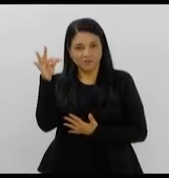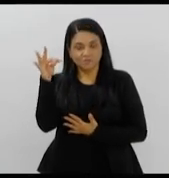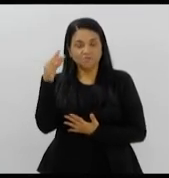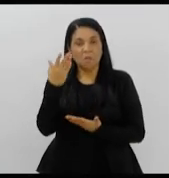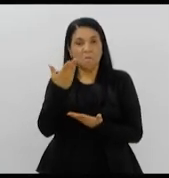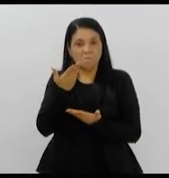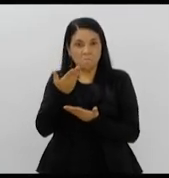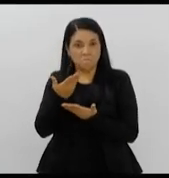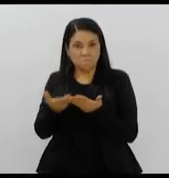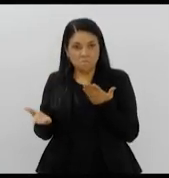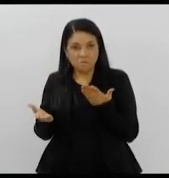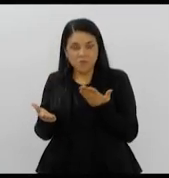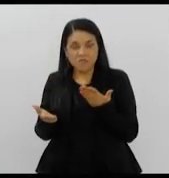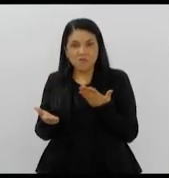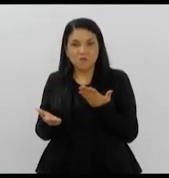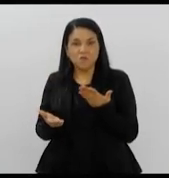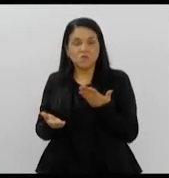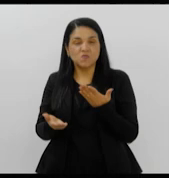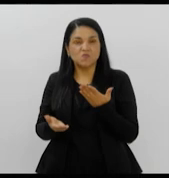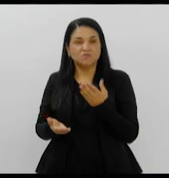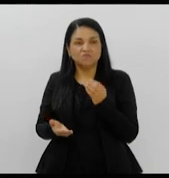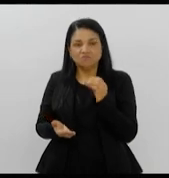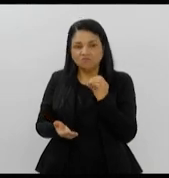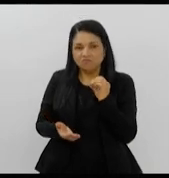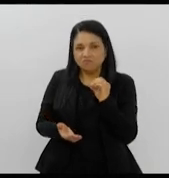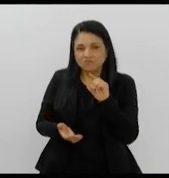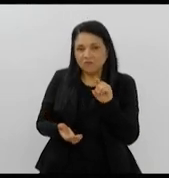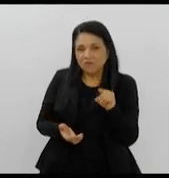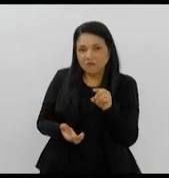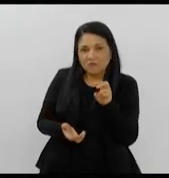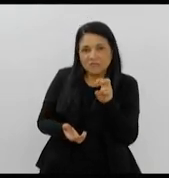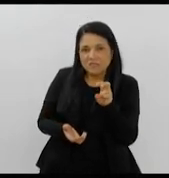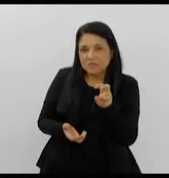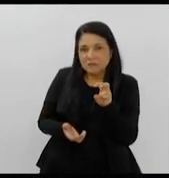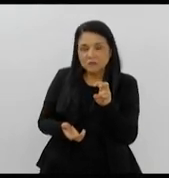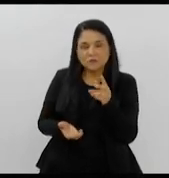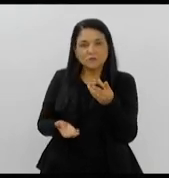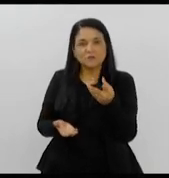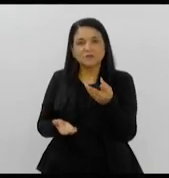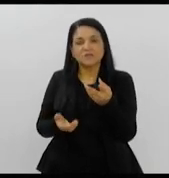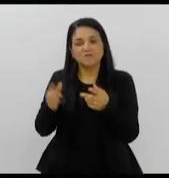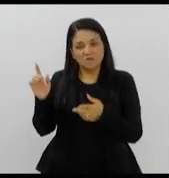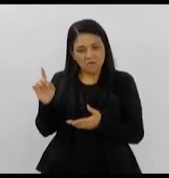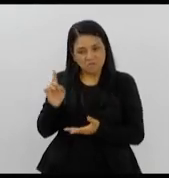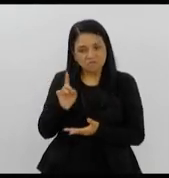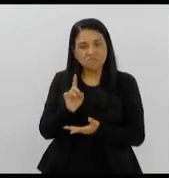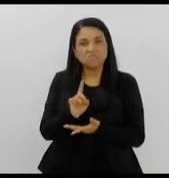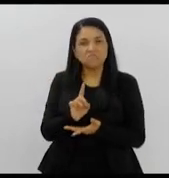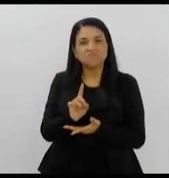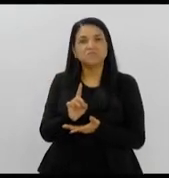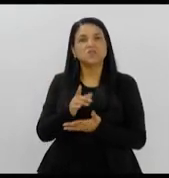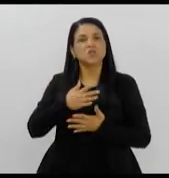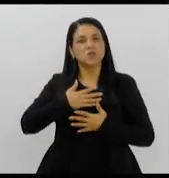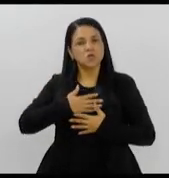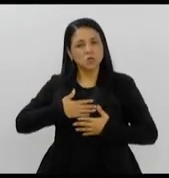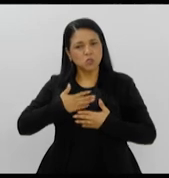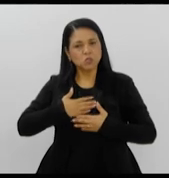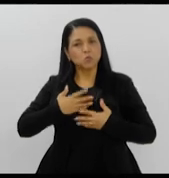por 500 de votos e veio aqui dizer que gostou